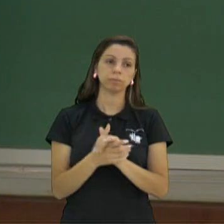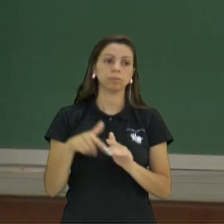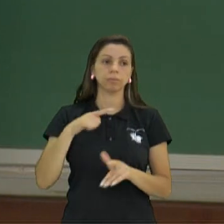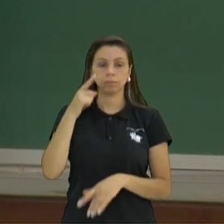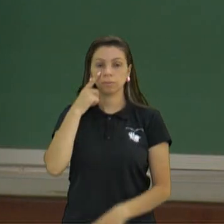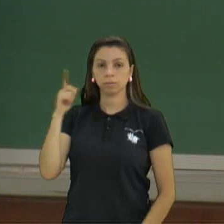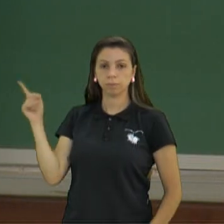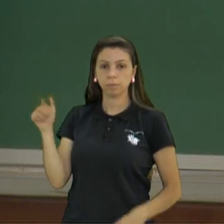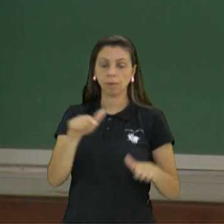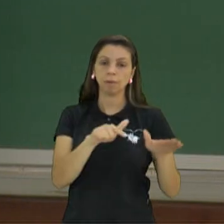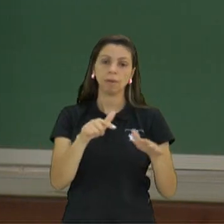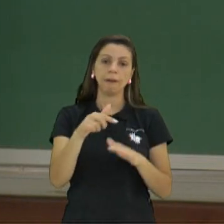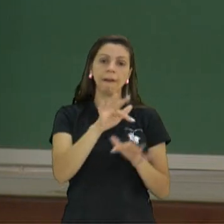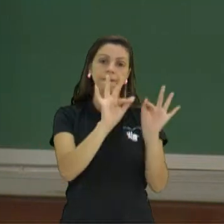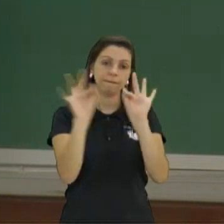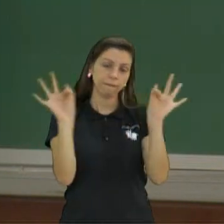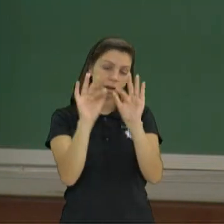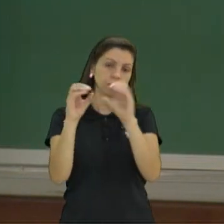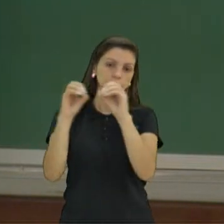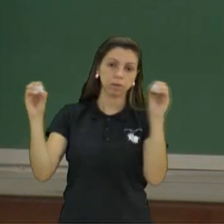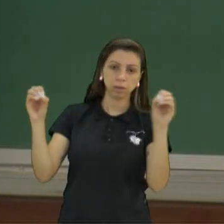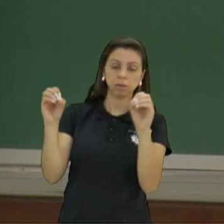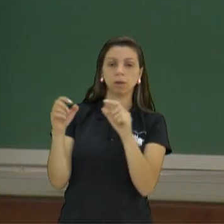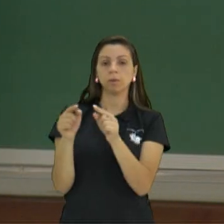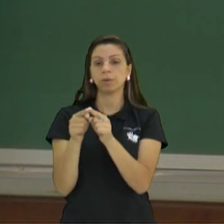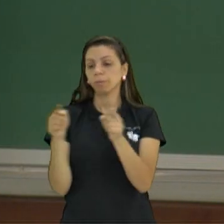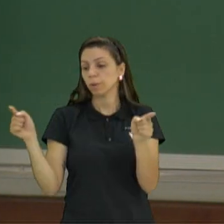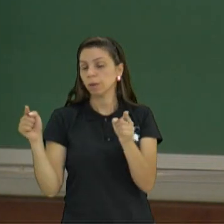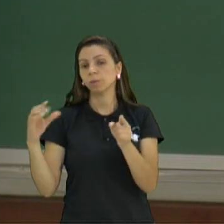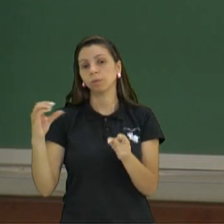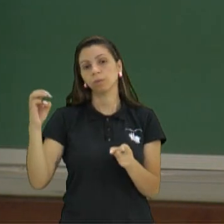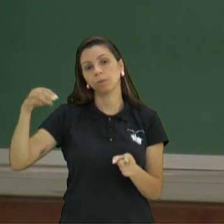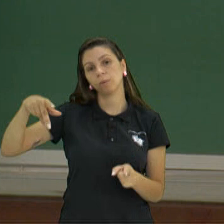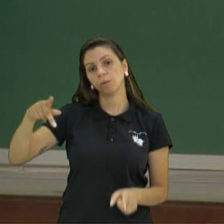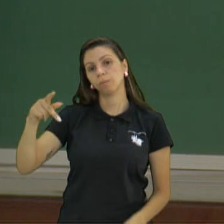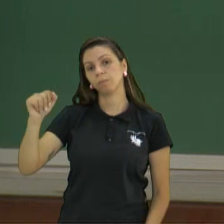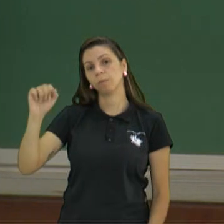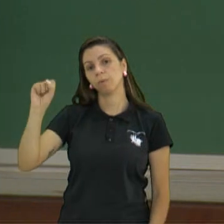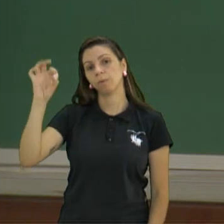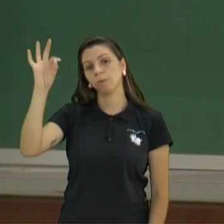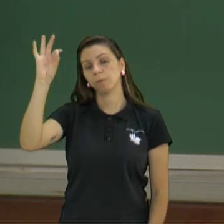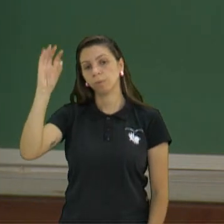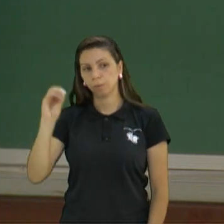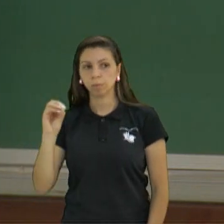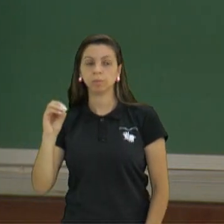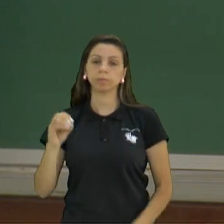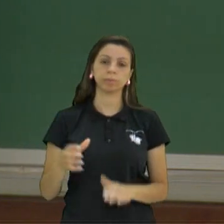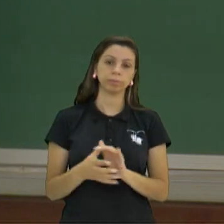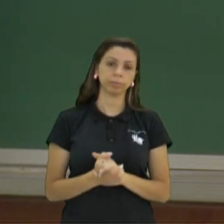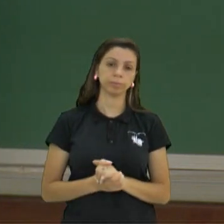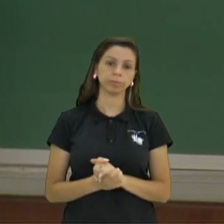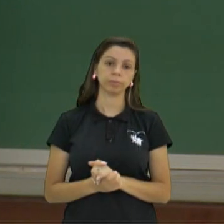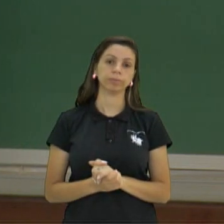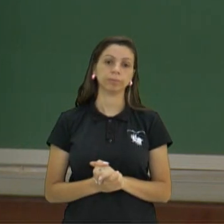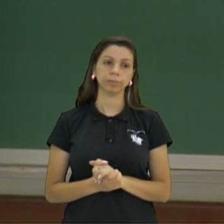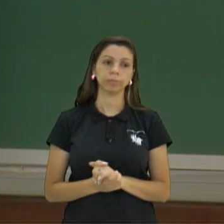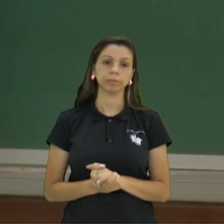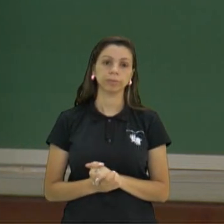período composto. E aqui nós temos mais 2 ou mais verbos, portanto, temos também um período